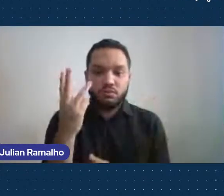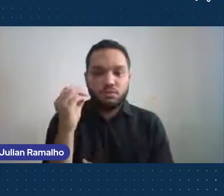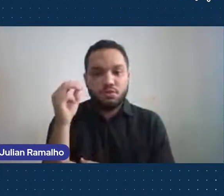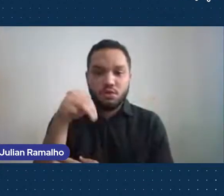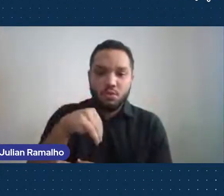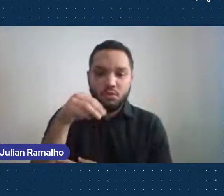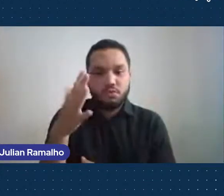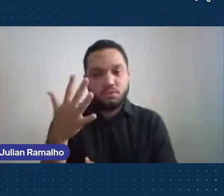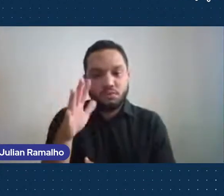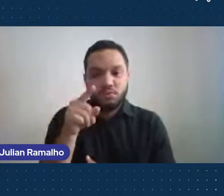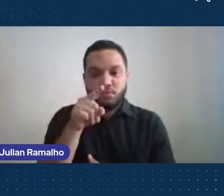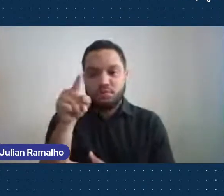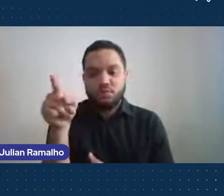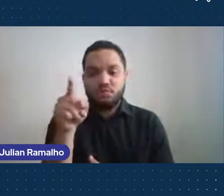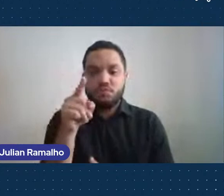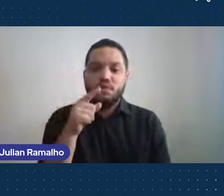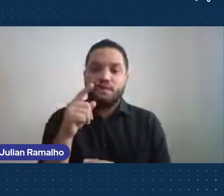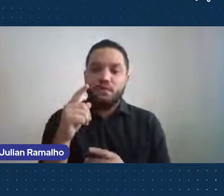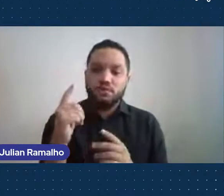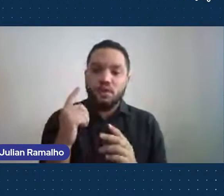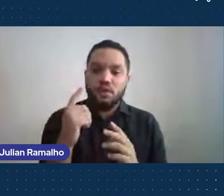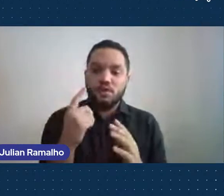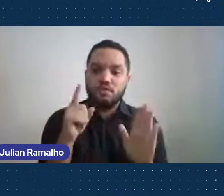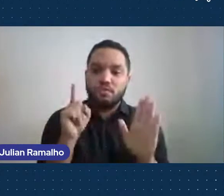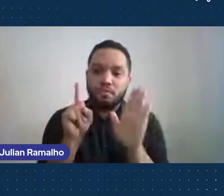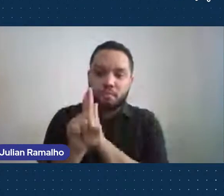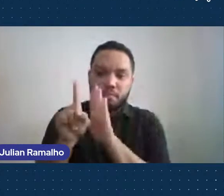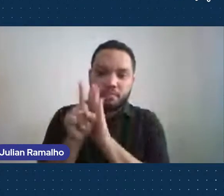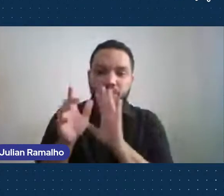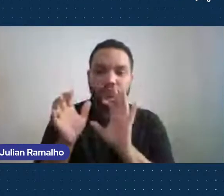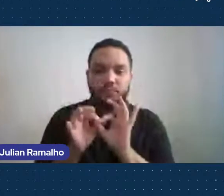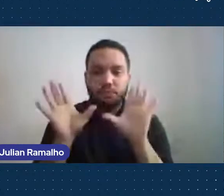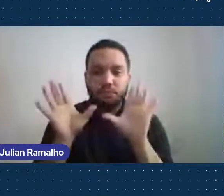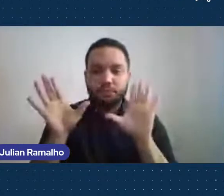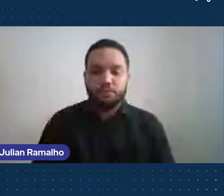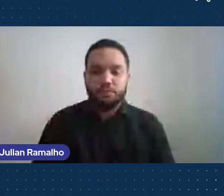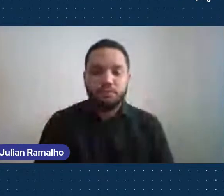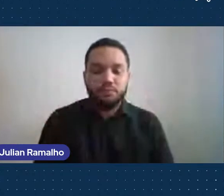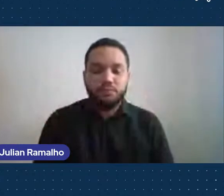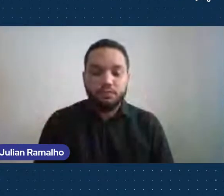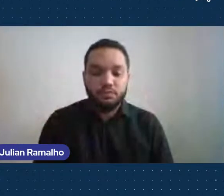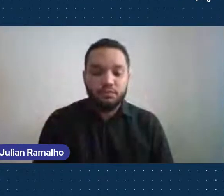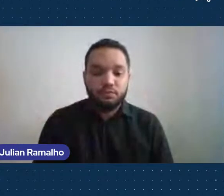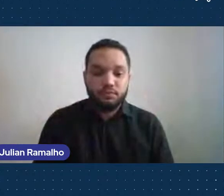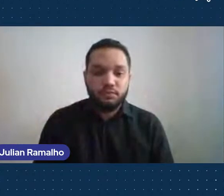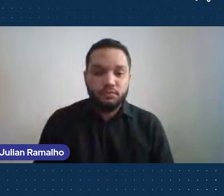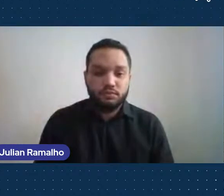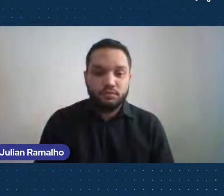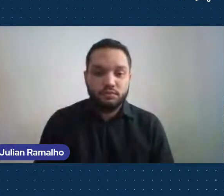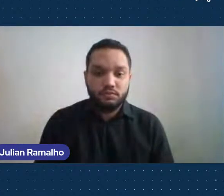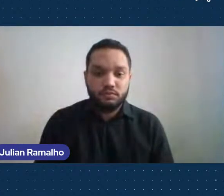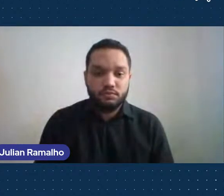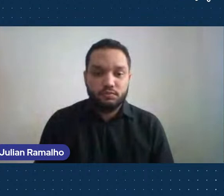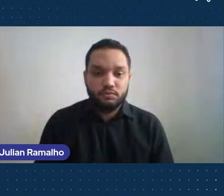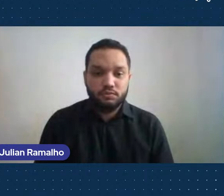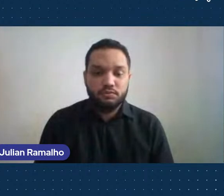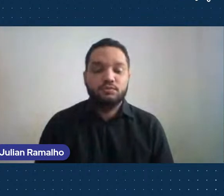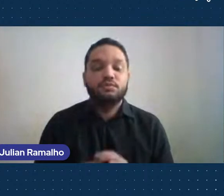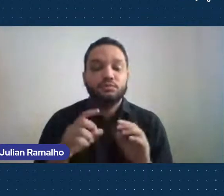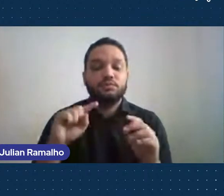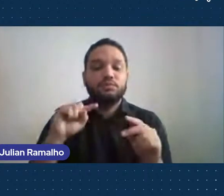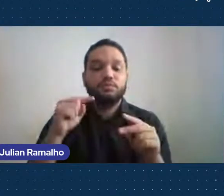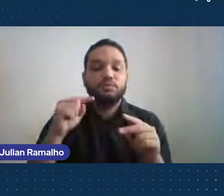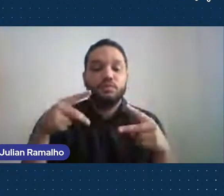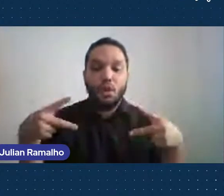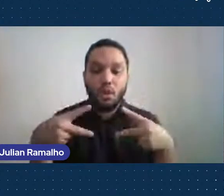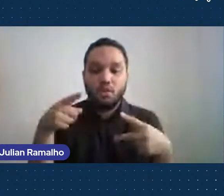minutinhos, para essa interação diretamente com o palestrante, tá? Também ficará disponível um link que a gente pede que vocês preencham para